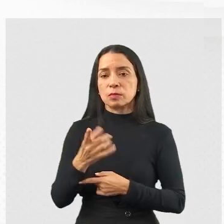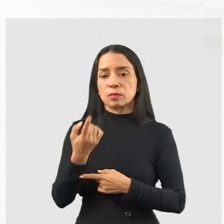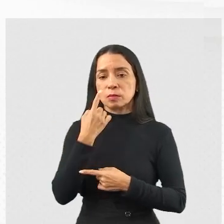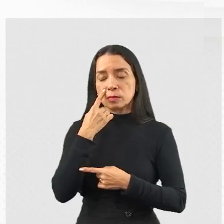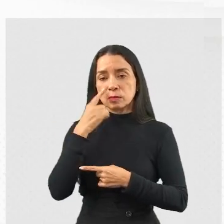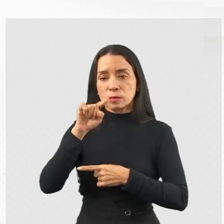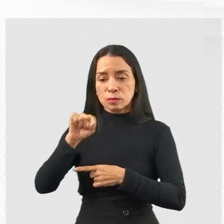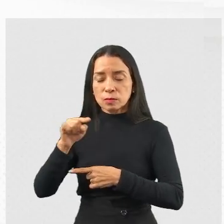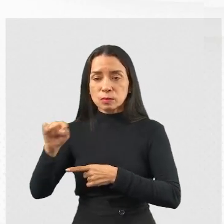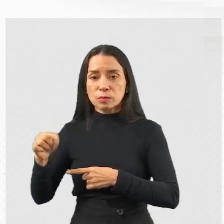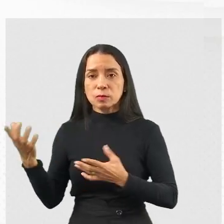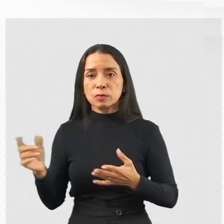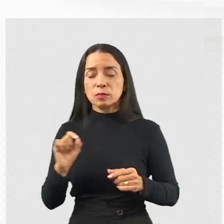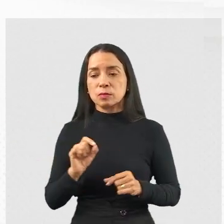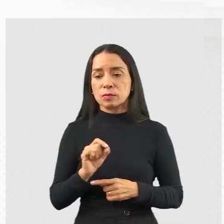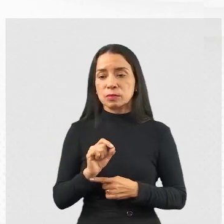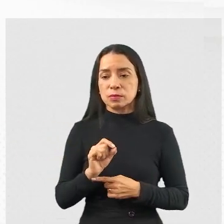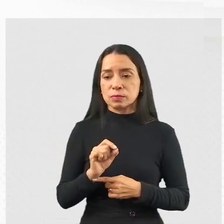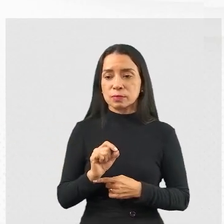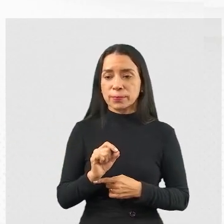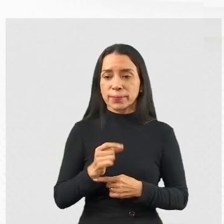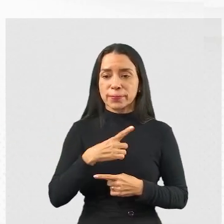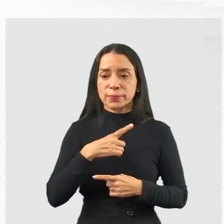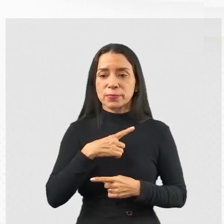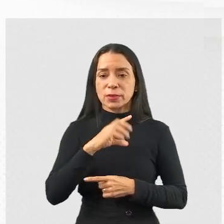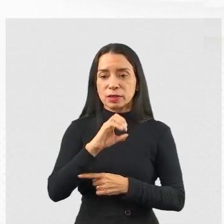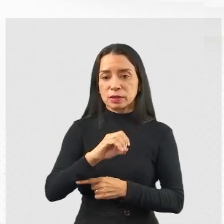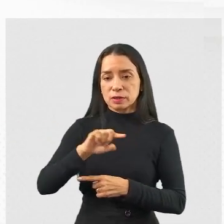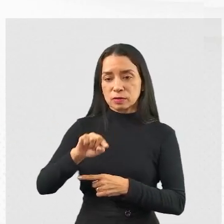vírgula 2 casas para a esquerda, então você vai ter